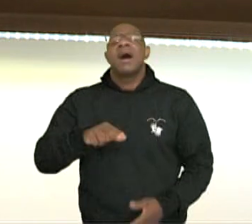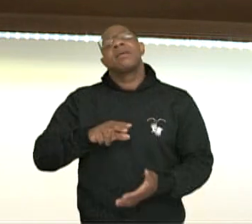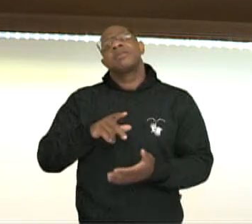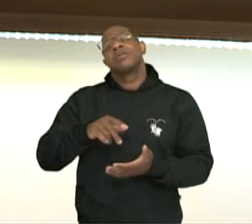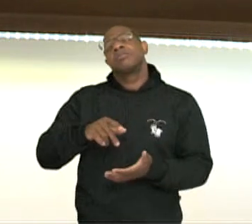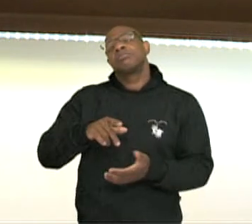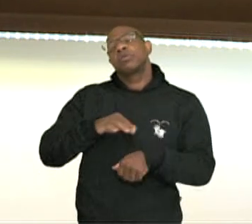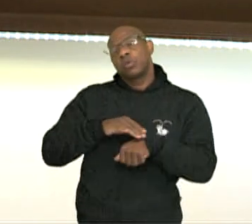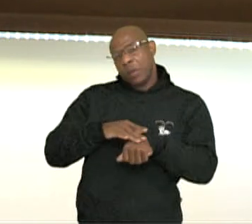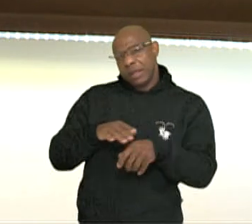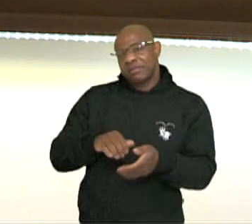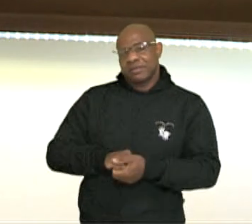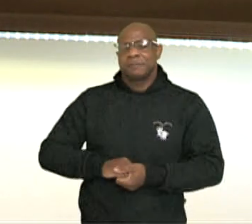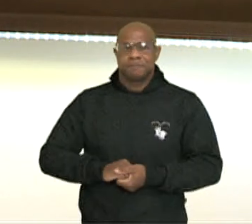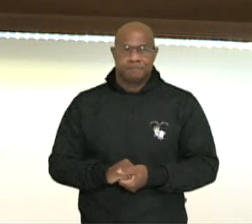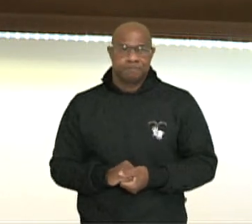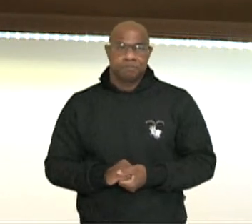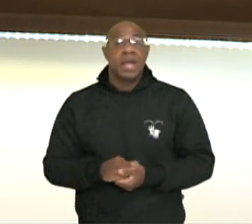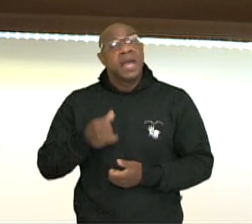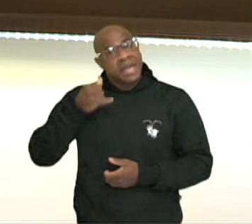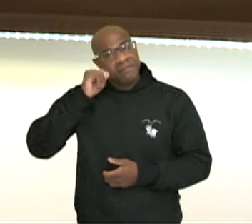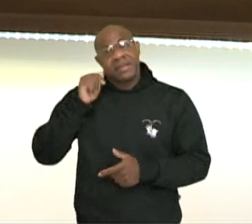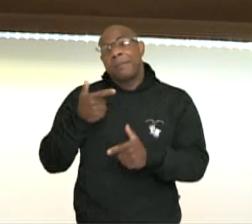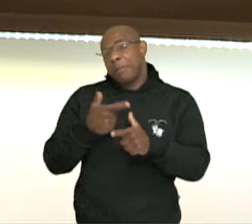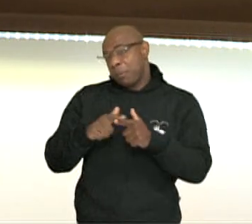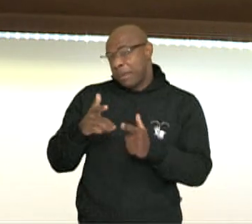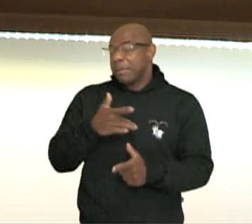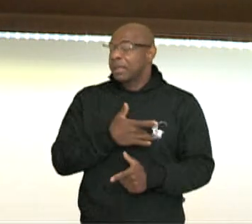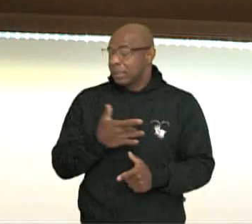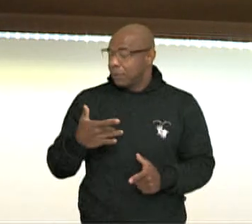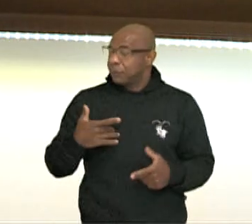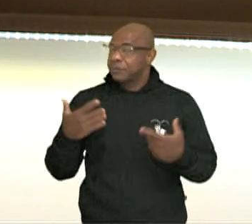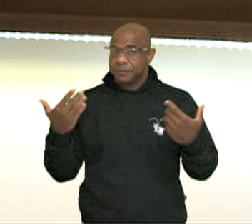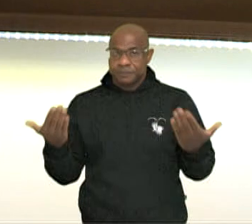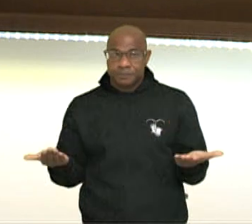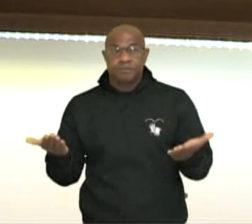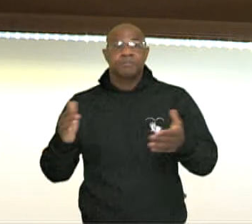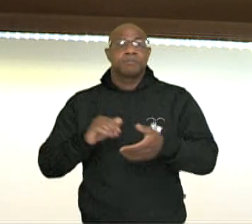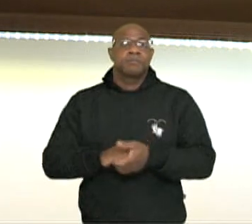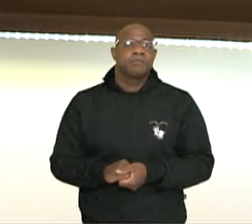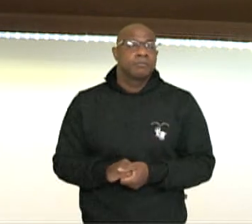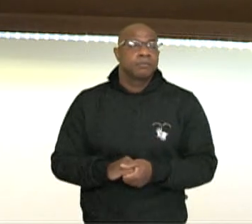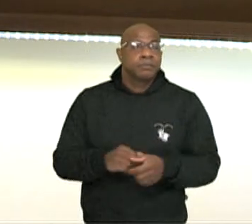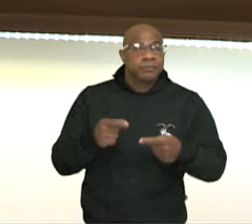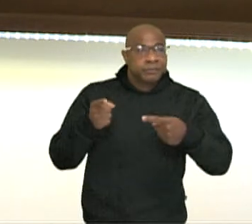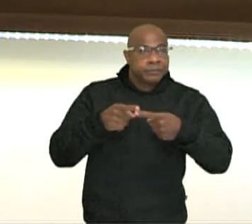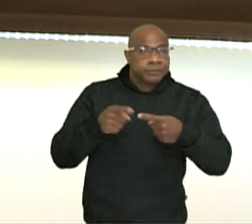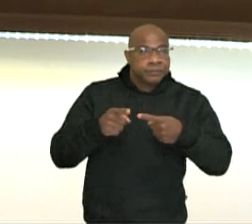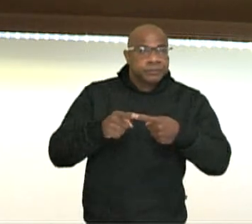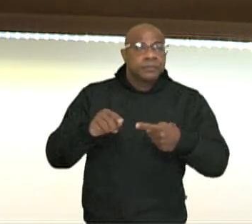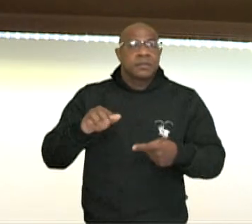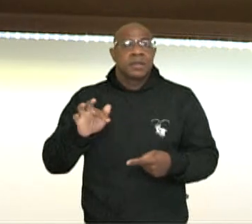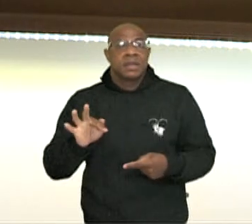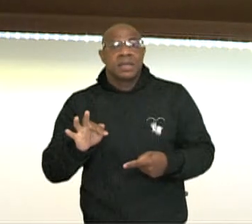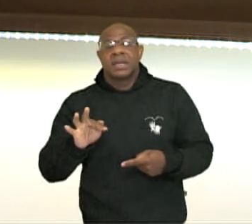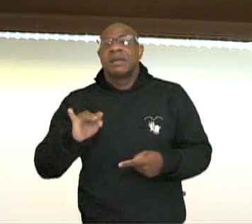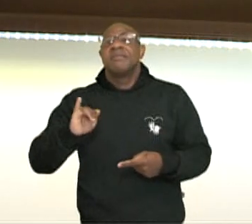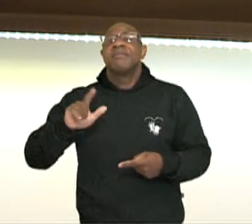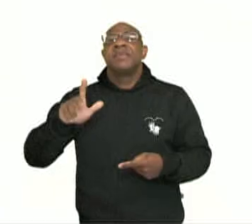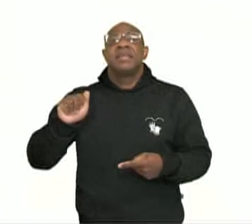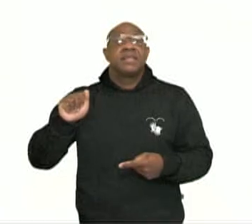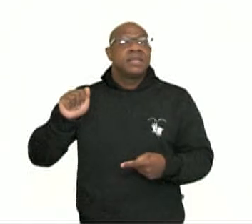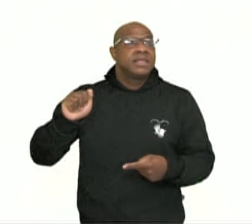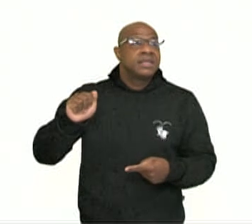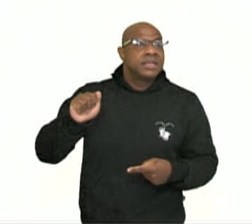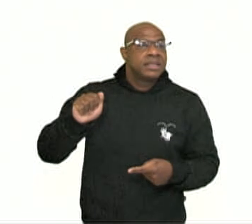nossa saúde. Entendeu? Bacana. Vamos lá, então. Vamos falar, então, falando em doenças, vamos falar